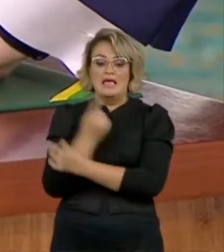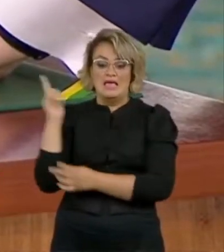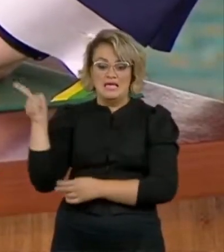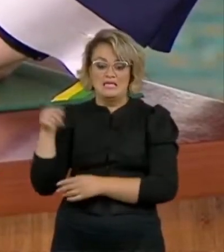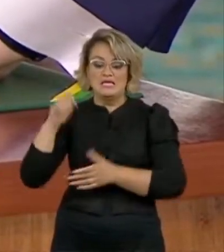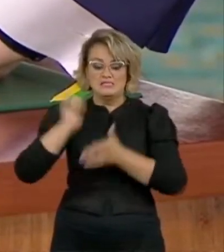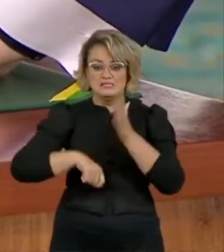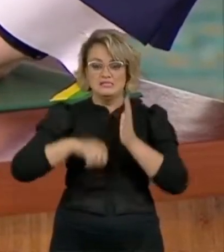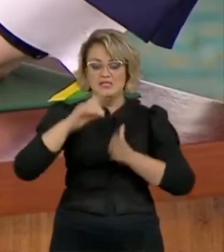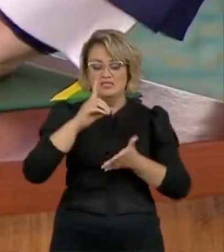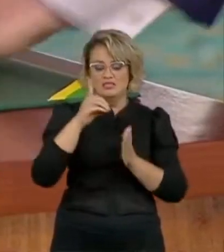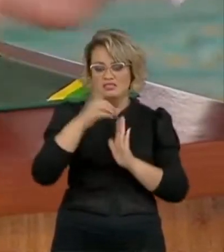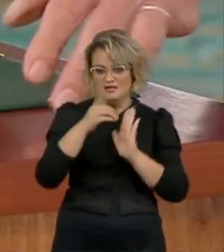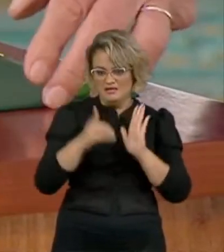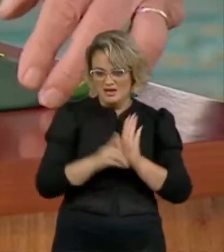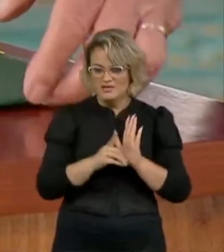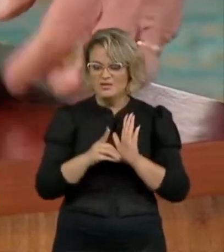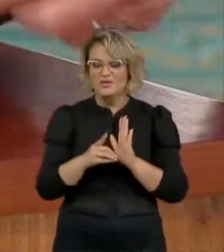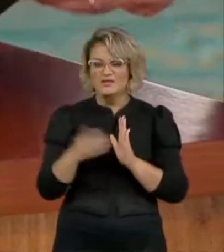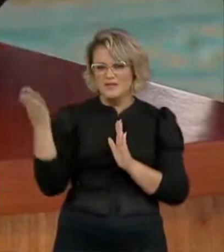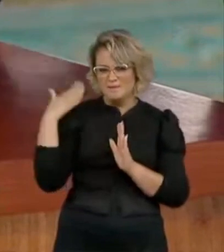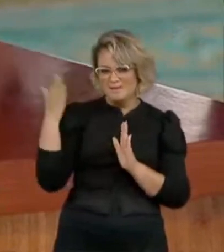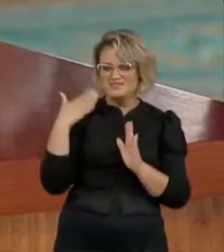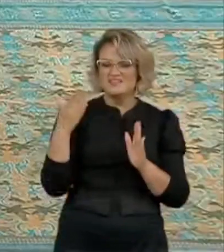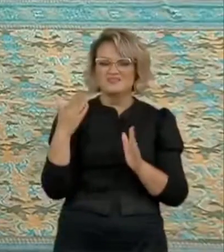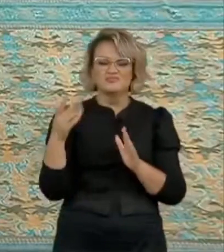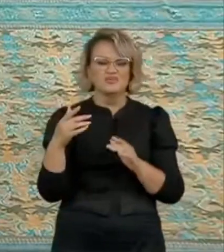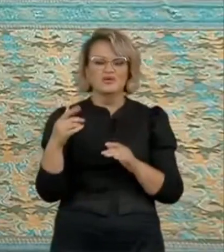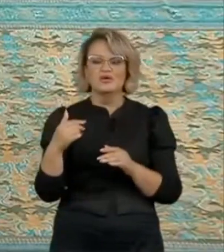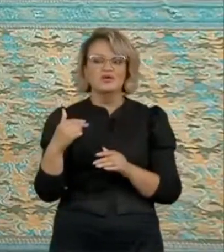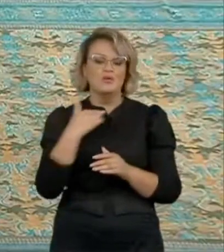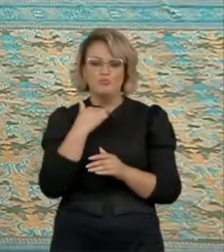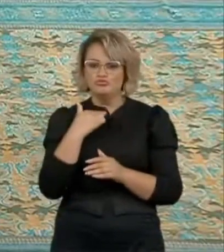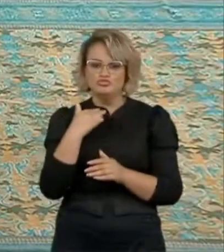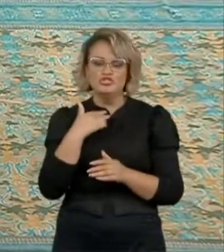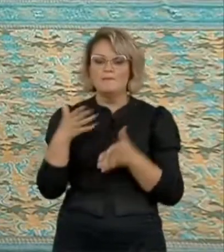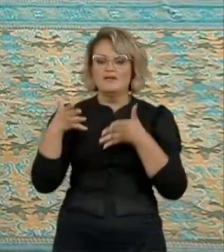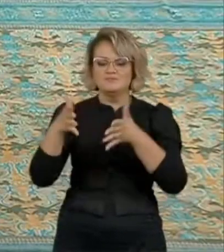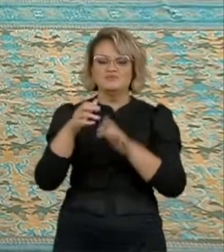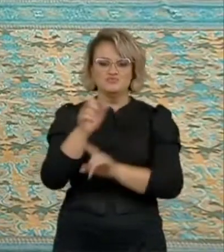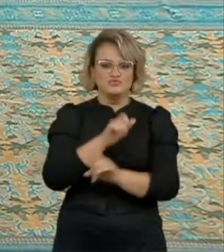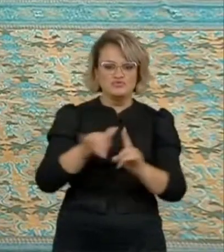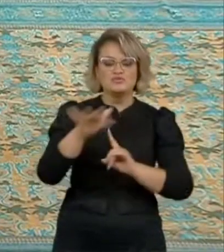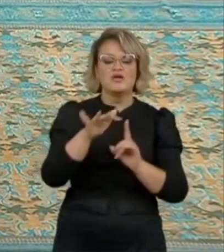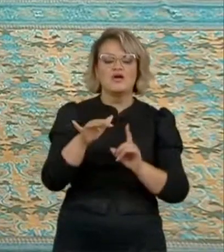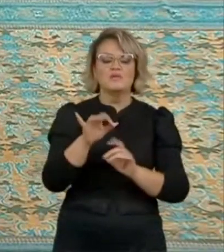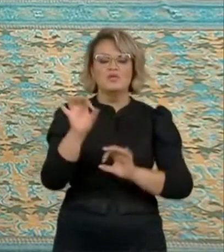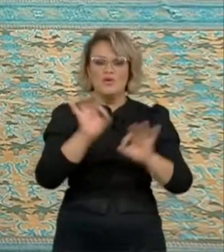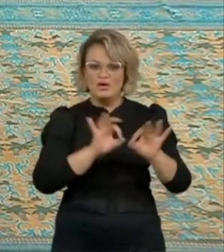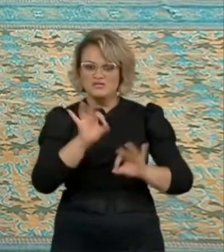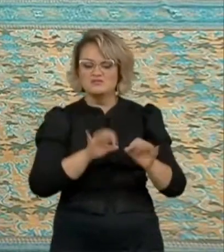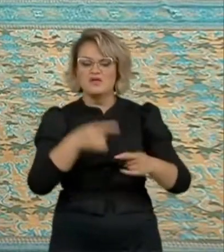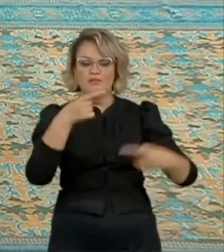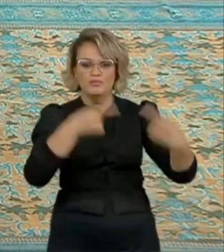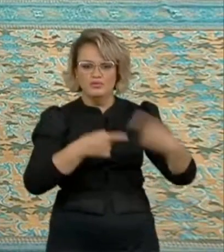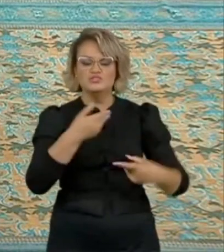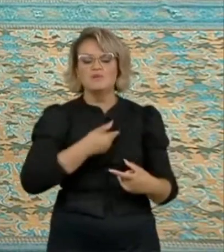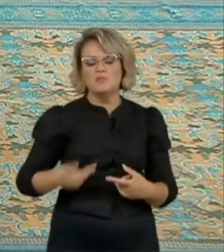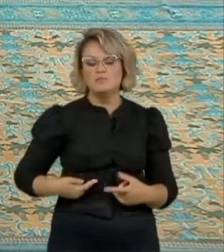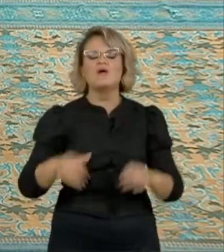assina Decreto que remove impedimentos a participação social na construção e definição de políticas